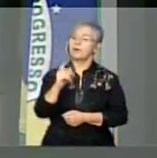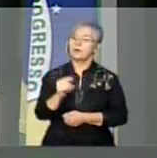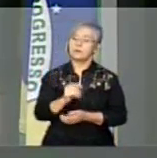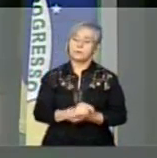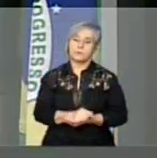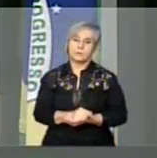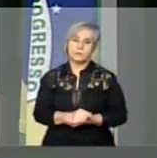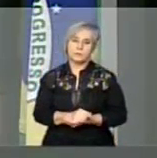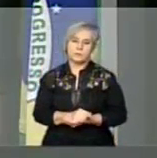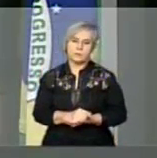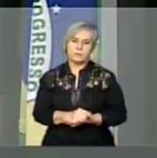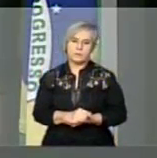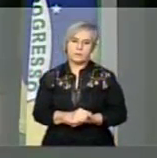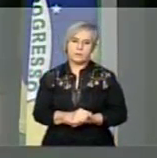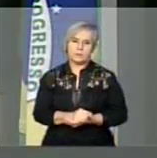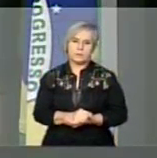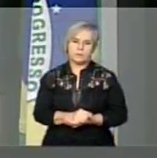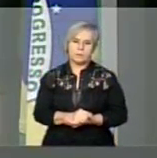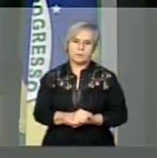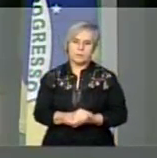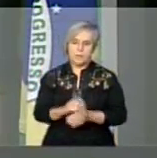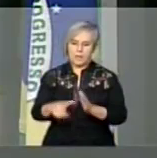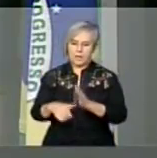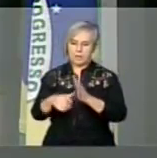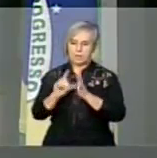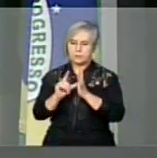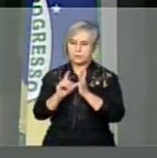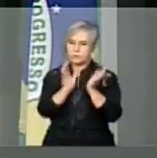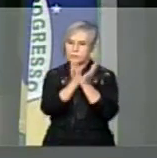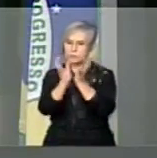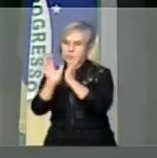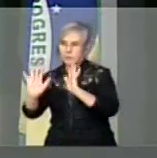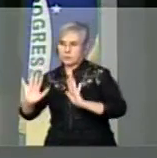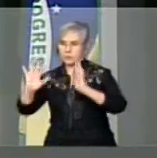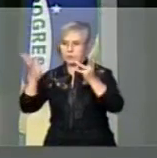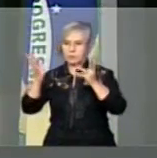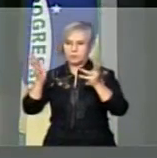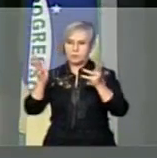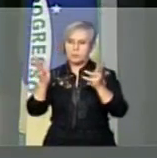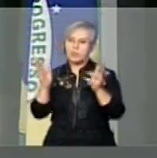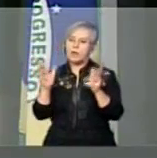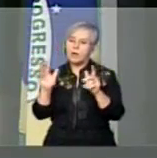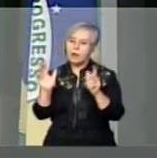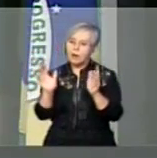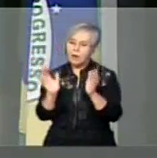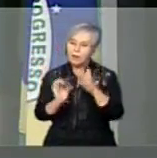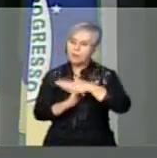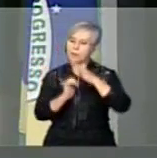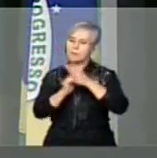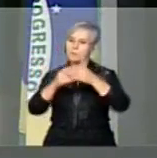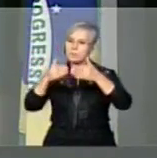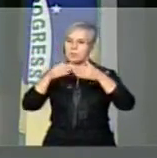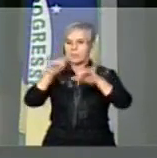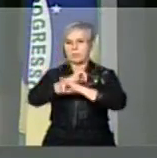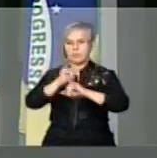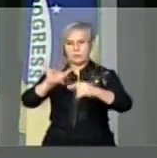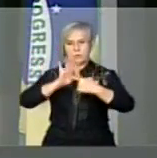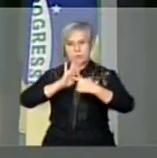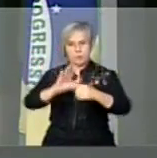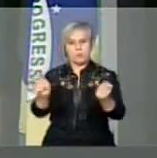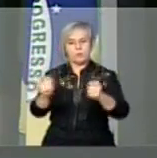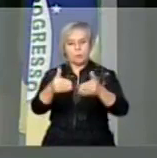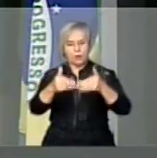qual consta a menção antes de cada evento, permite interpretar que os veículos interessados poderão solicitar